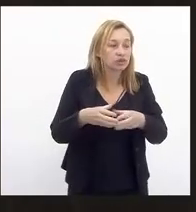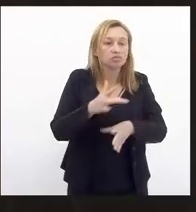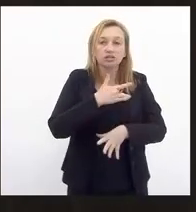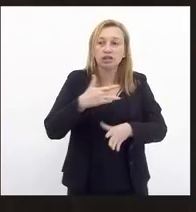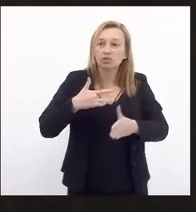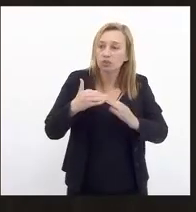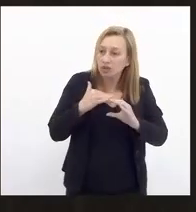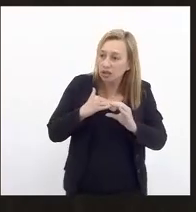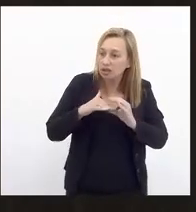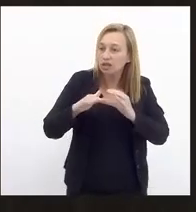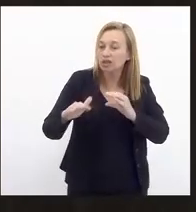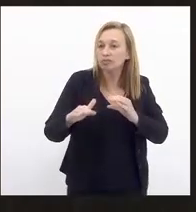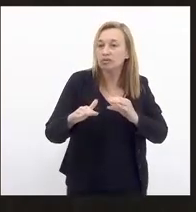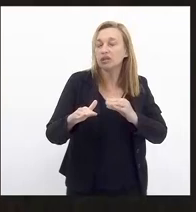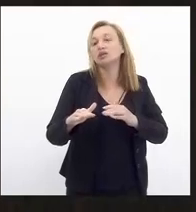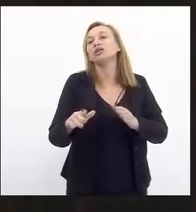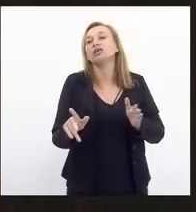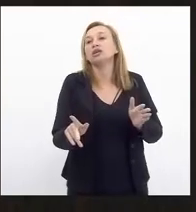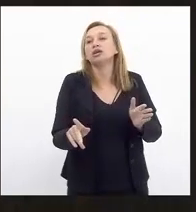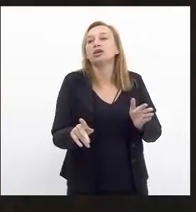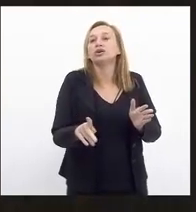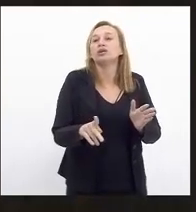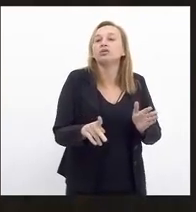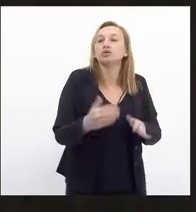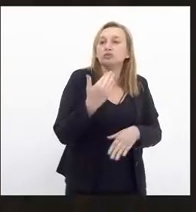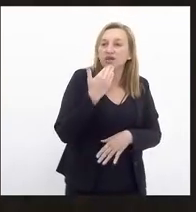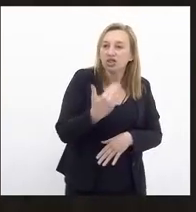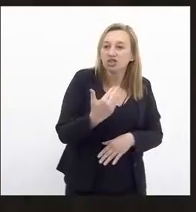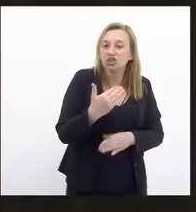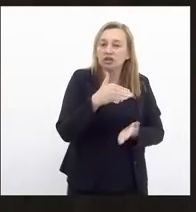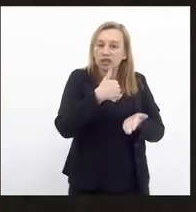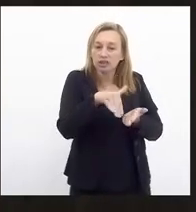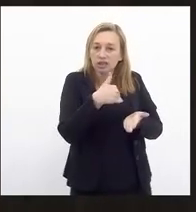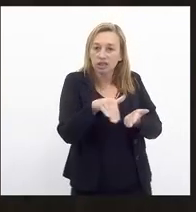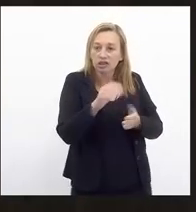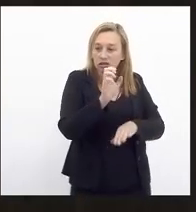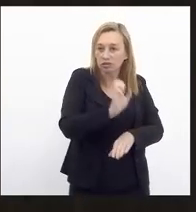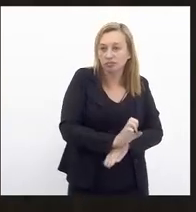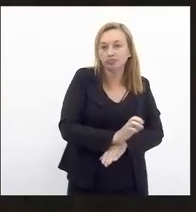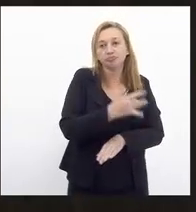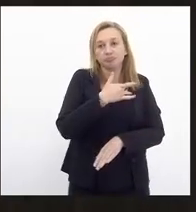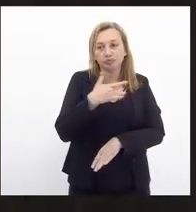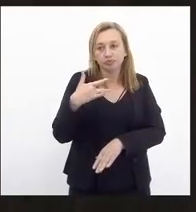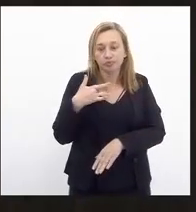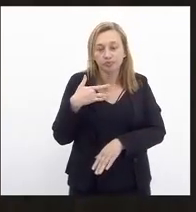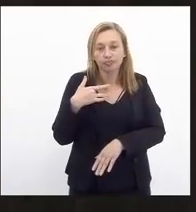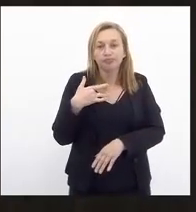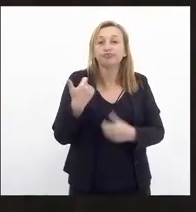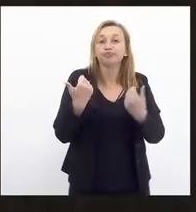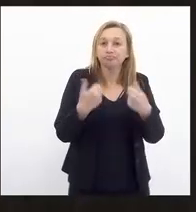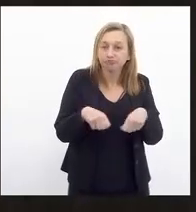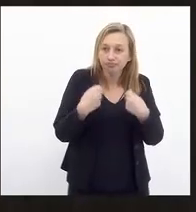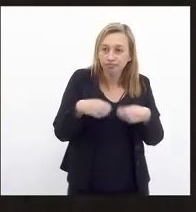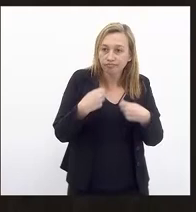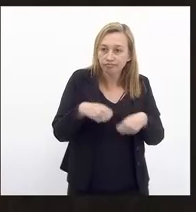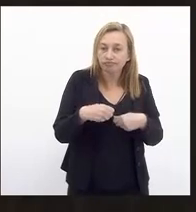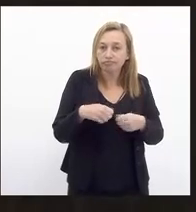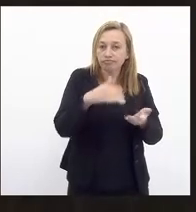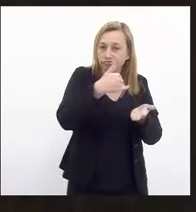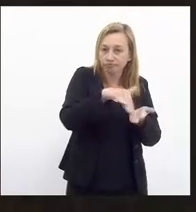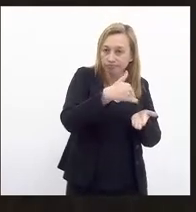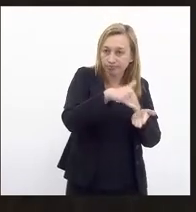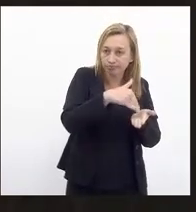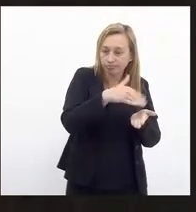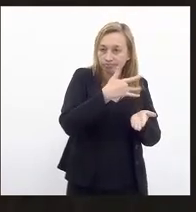saúde e Femme e esse projeto expedidos a ser e Estadual de Saúde e precisamos que a